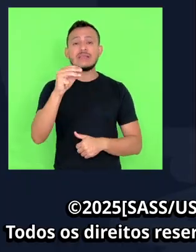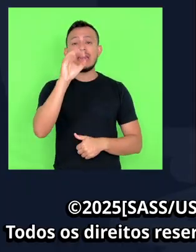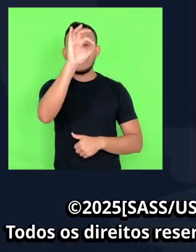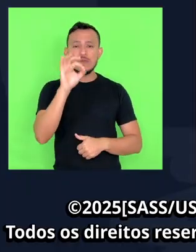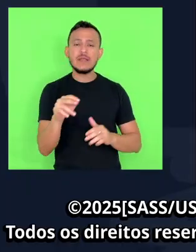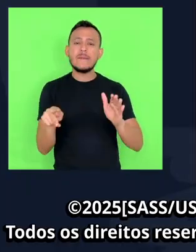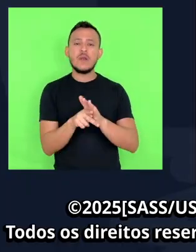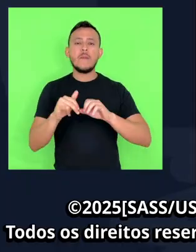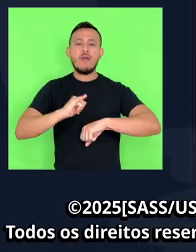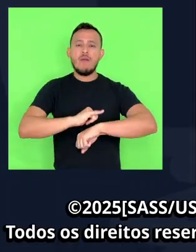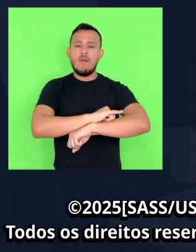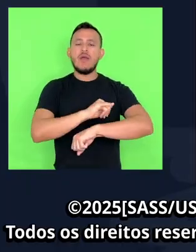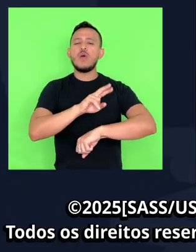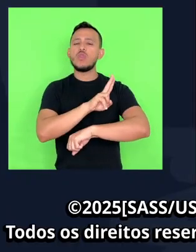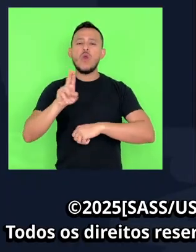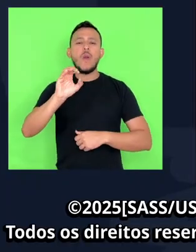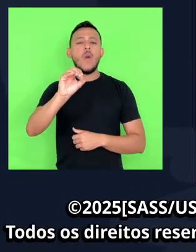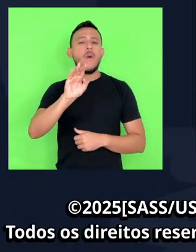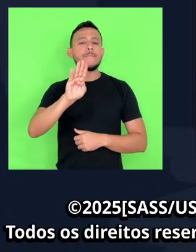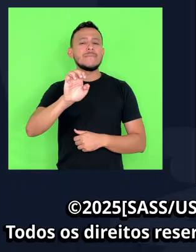com obesidade.